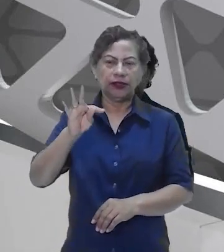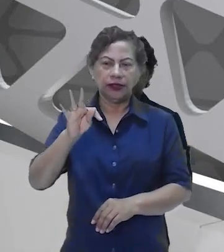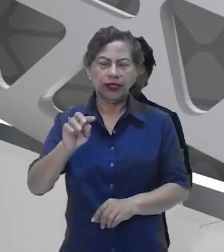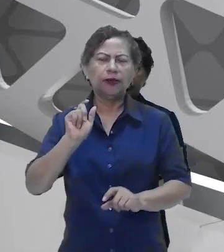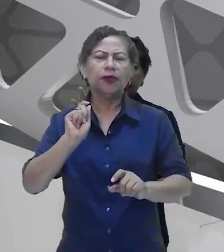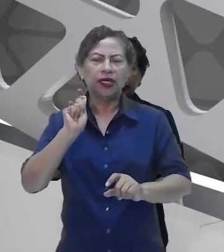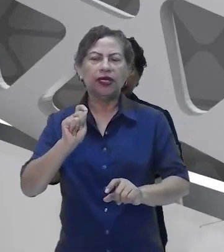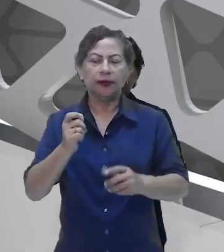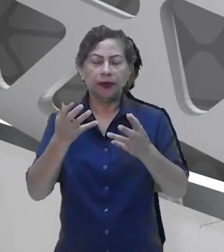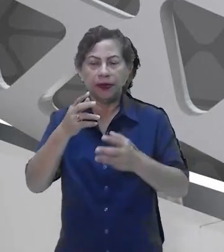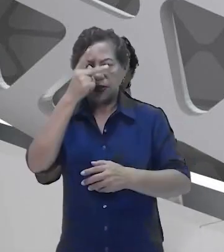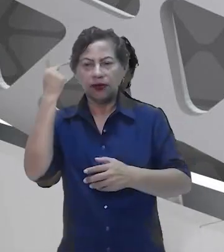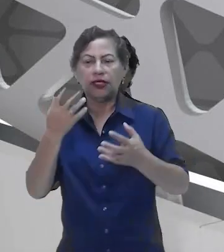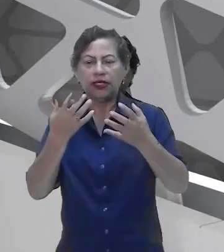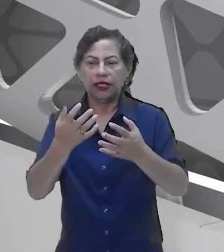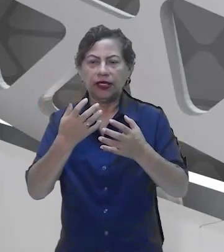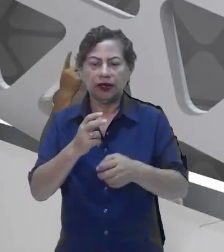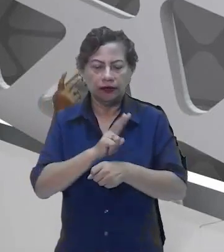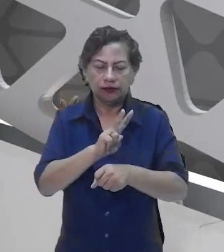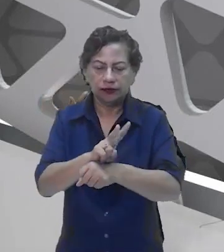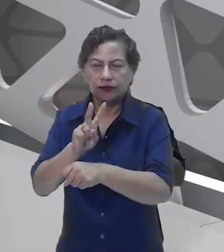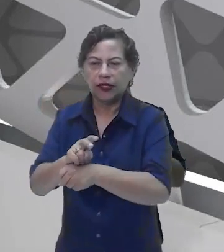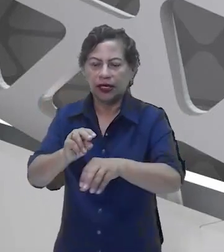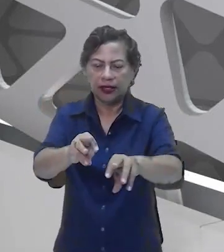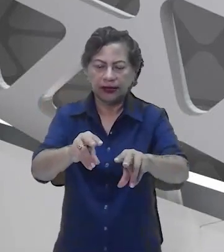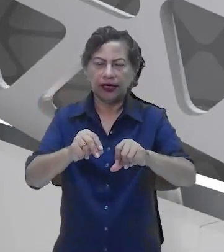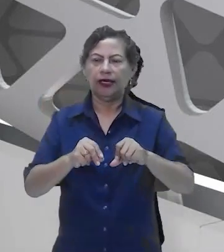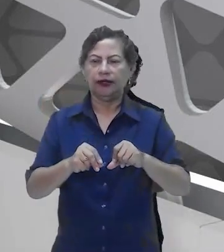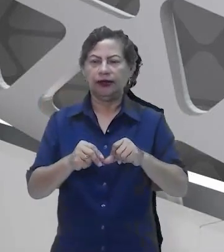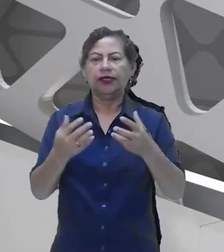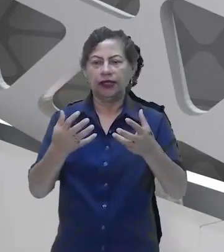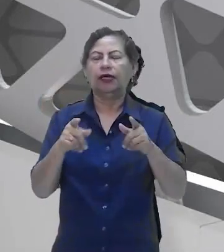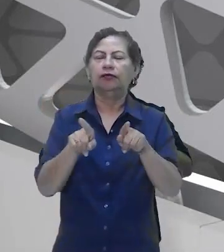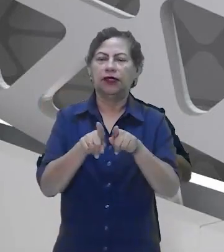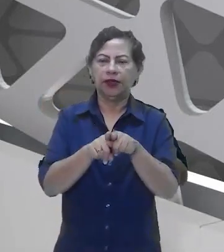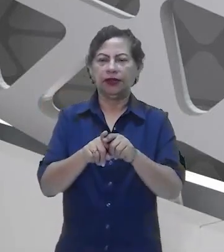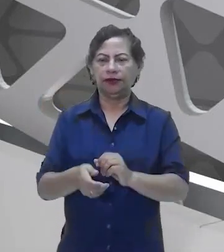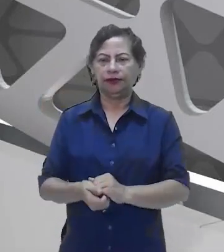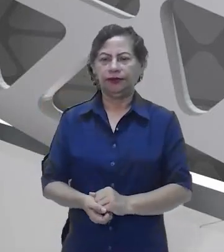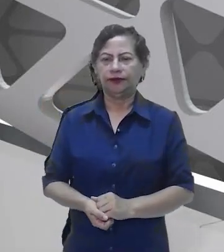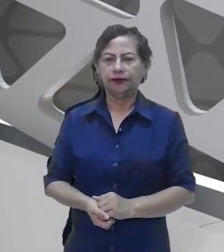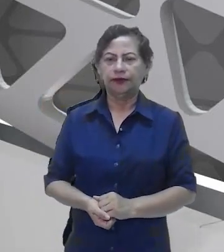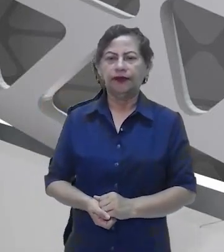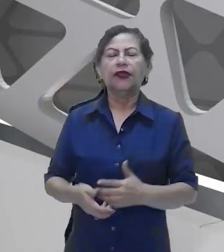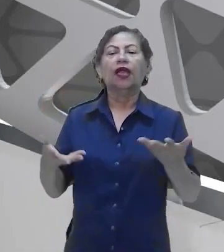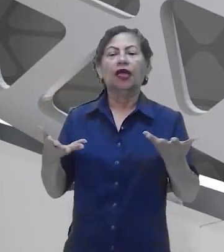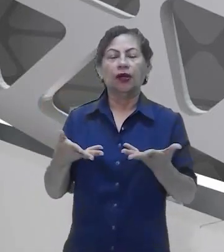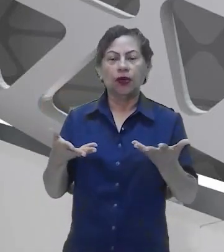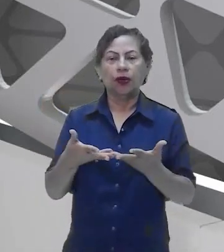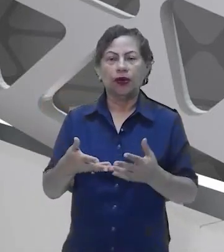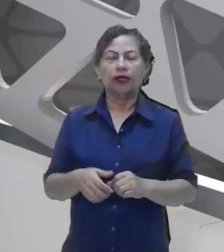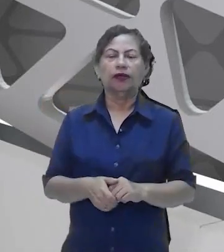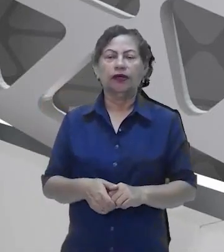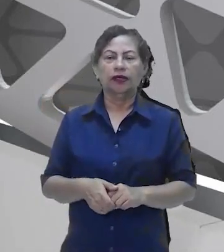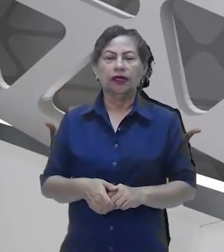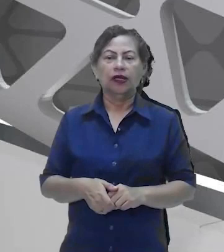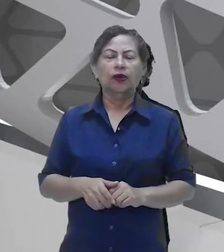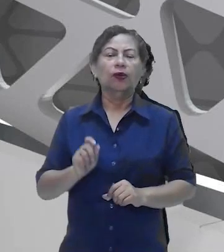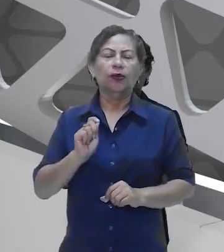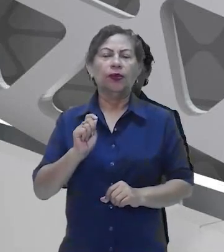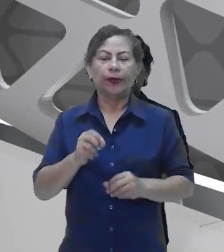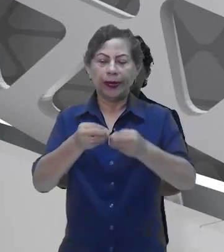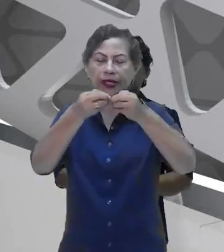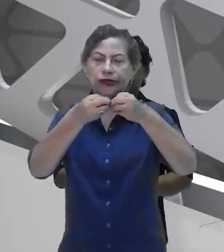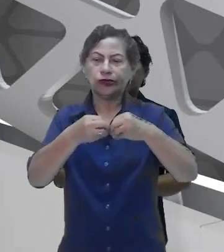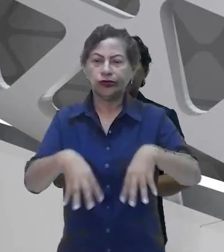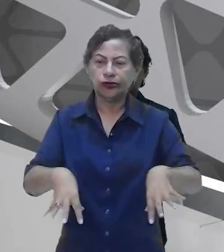Terra, que também vai lutar pelo direito do acesso à terra, tá bom? Bem, agora nós vamos ver a consequência